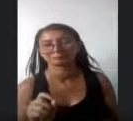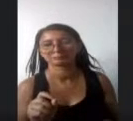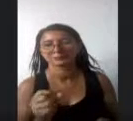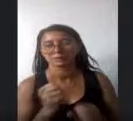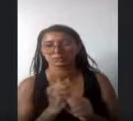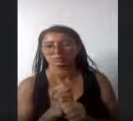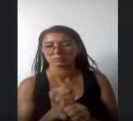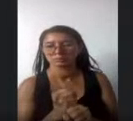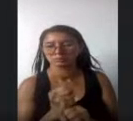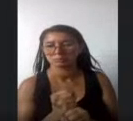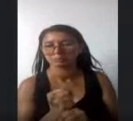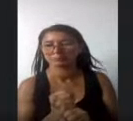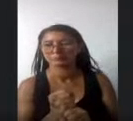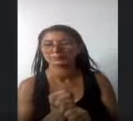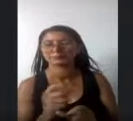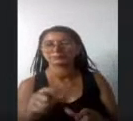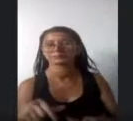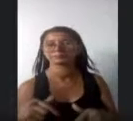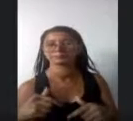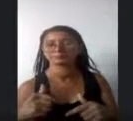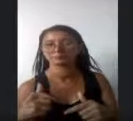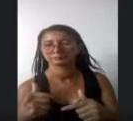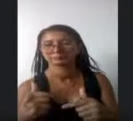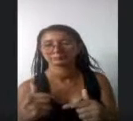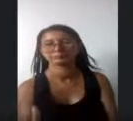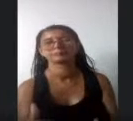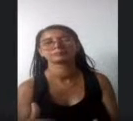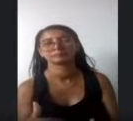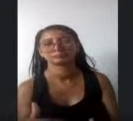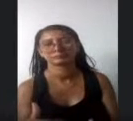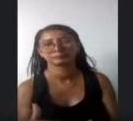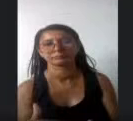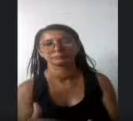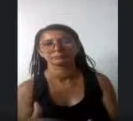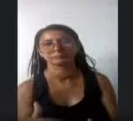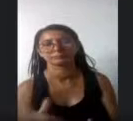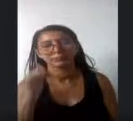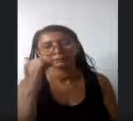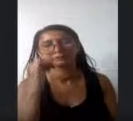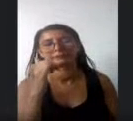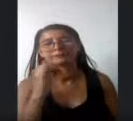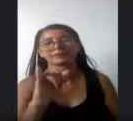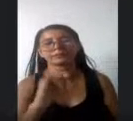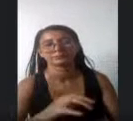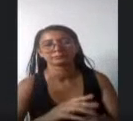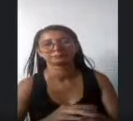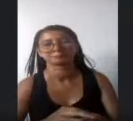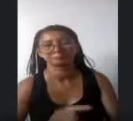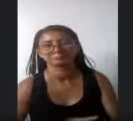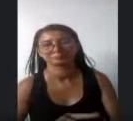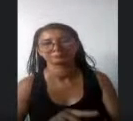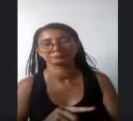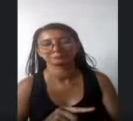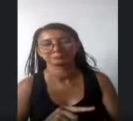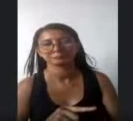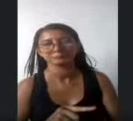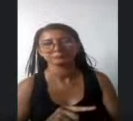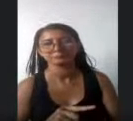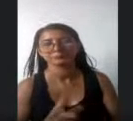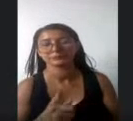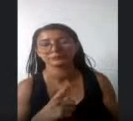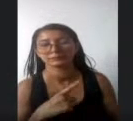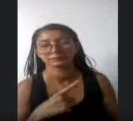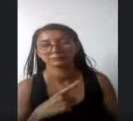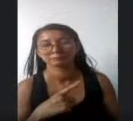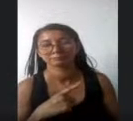de enfrentamento à sífilis, né? Eu acho que é importante a gente poder deixar isso aí destacado. Então, eu vou devolver a palavra para a Joana nesse